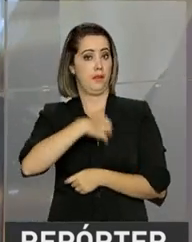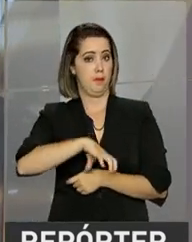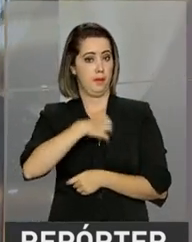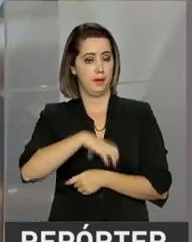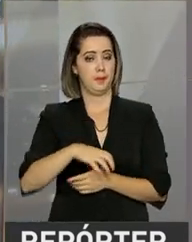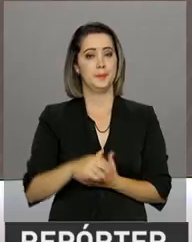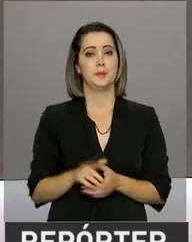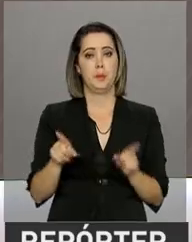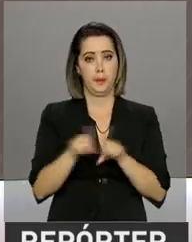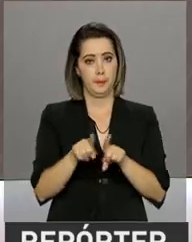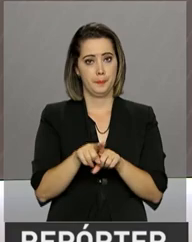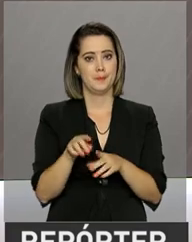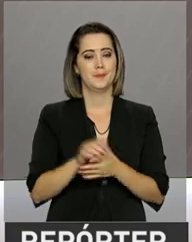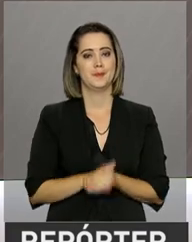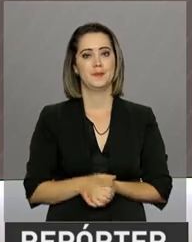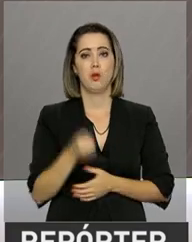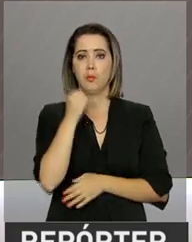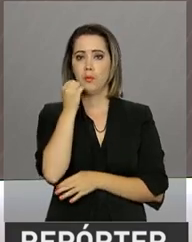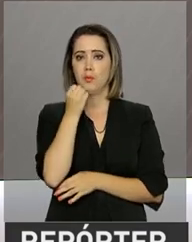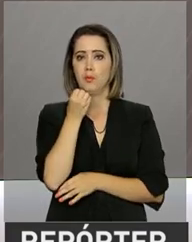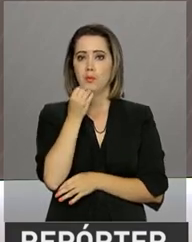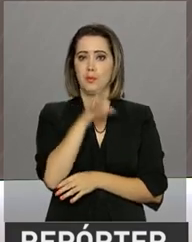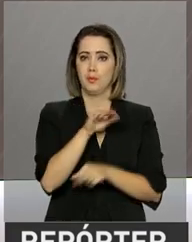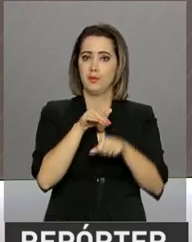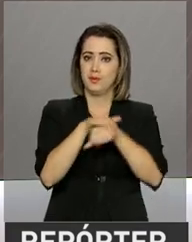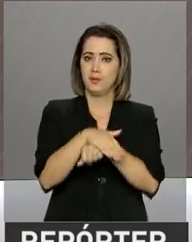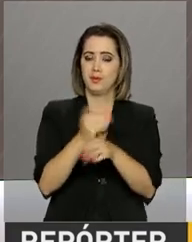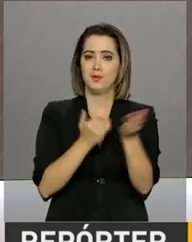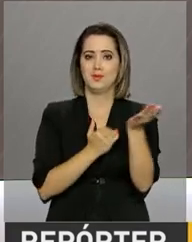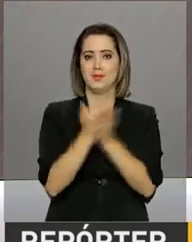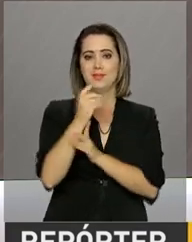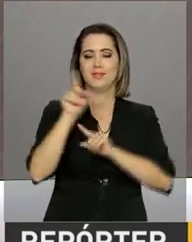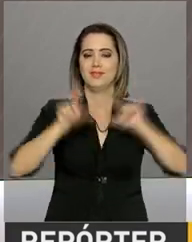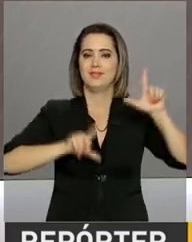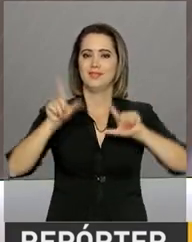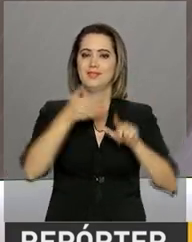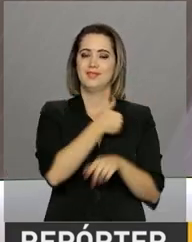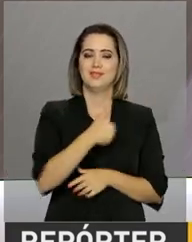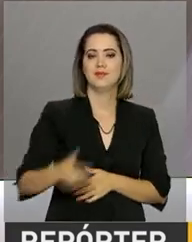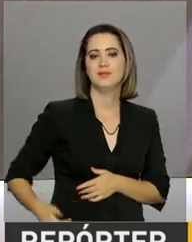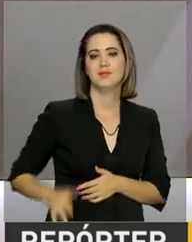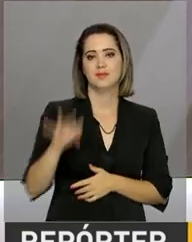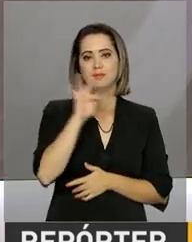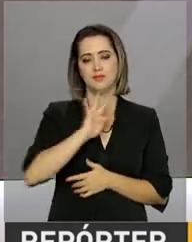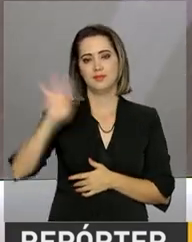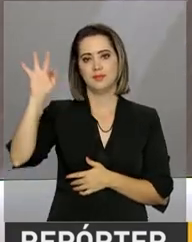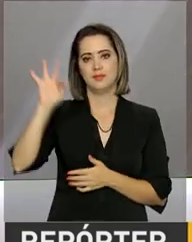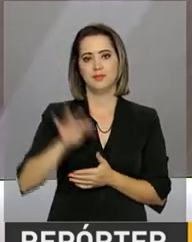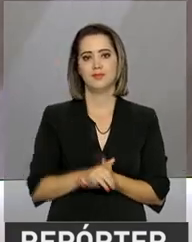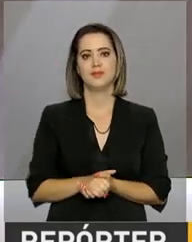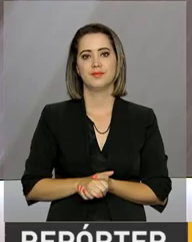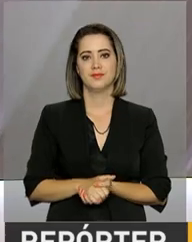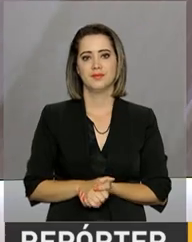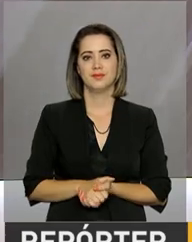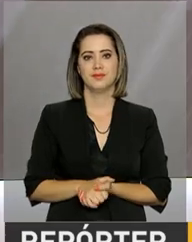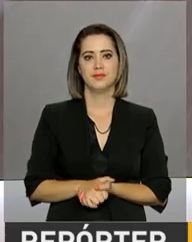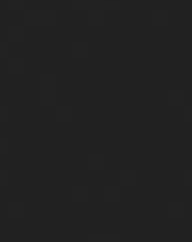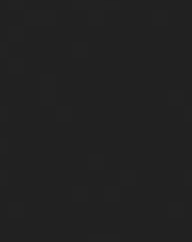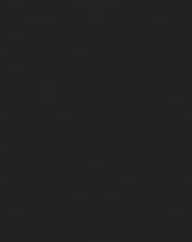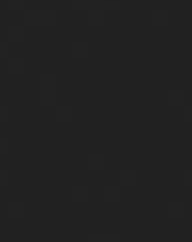Seguro, na Bahia. Uma boa, uma boa noite para você e continue com a gente aqui na NBR, a TV do governo